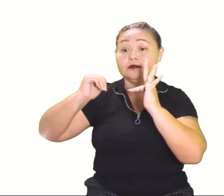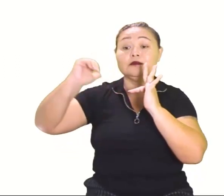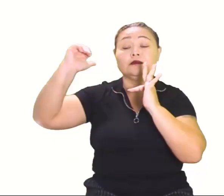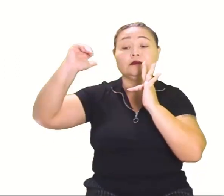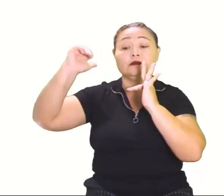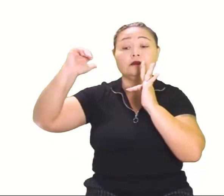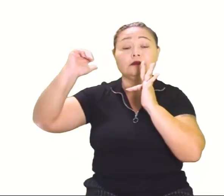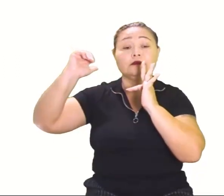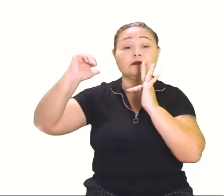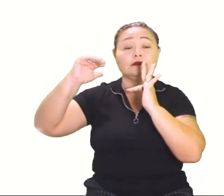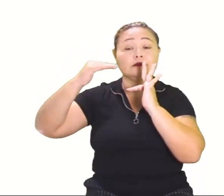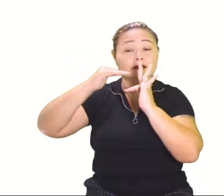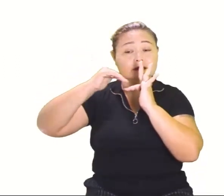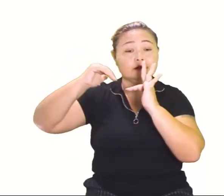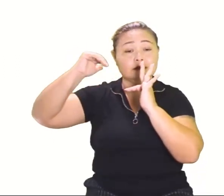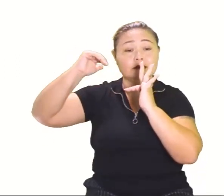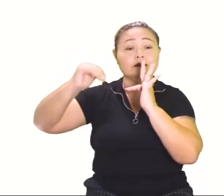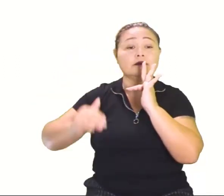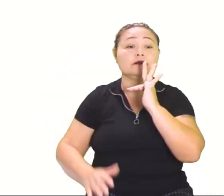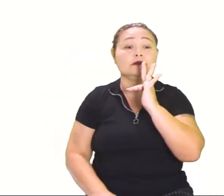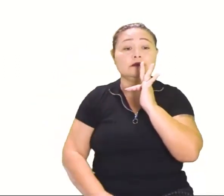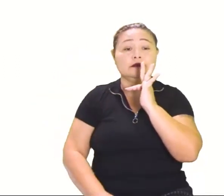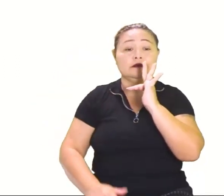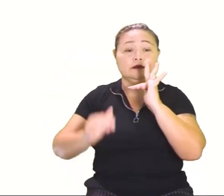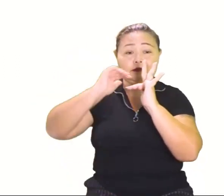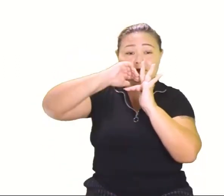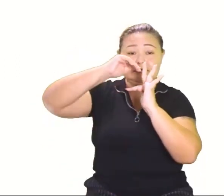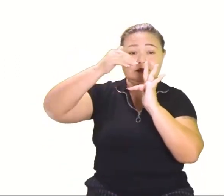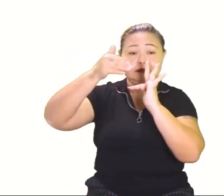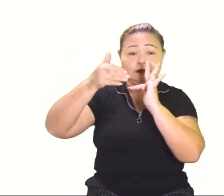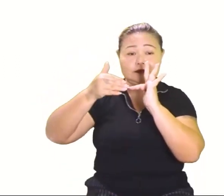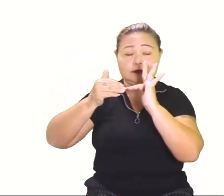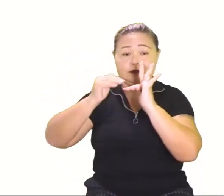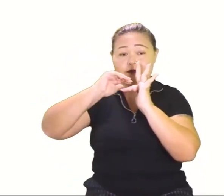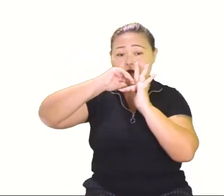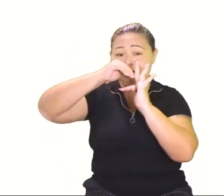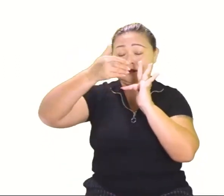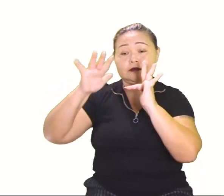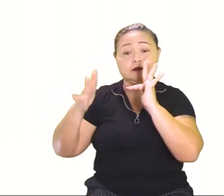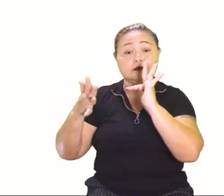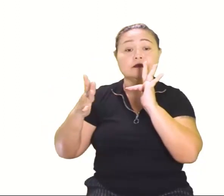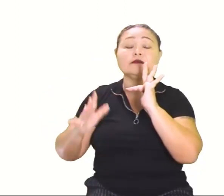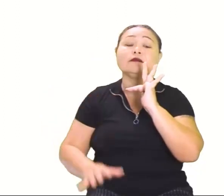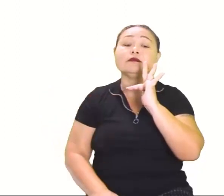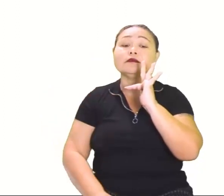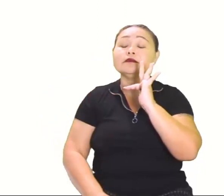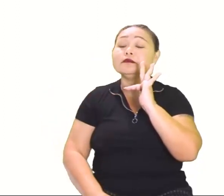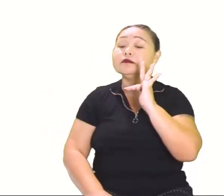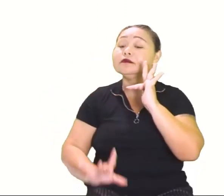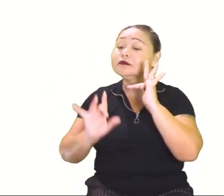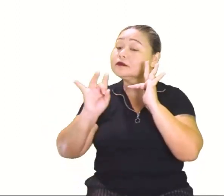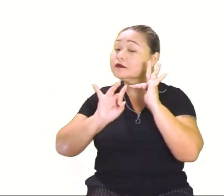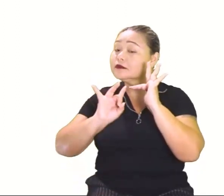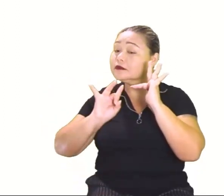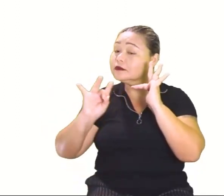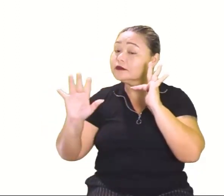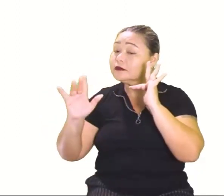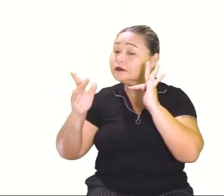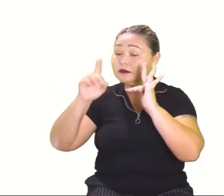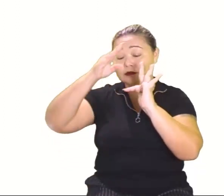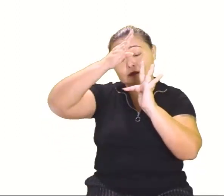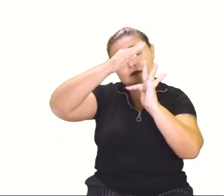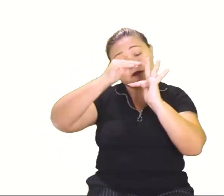vai subir até mais ou menos aqui, né? Assim. Isso, até pertinho do menos 2. Isso, mais ou menos assim. Então é só você fazer isso,